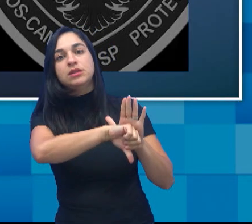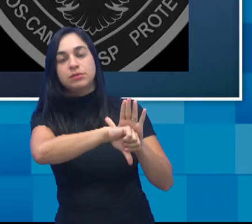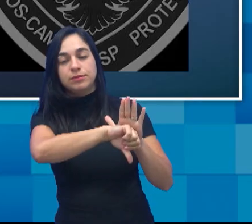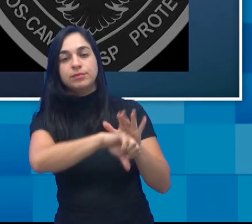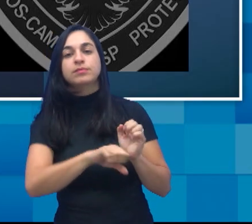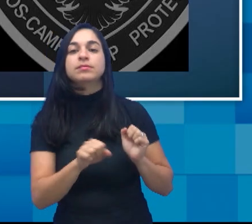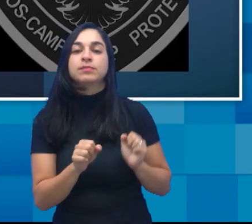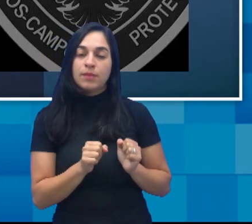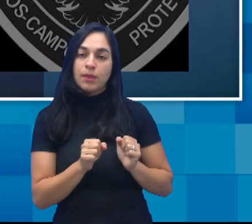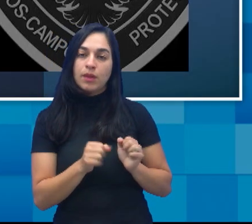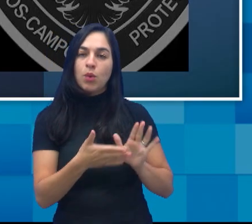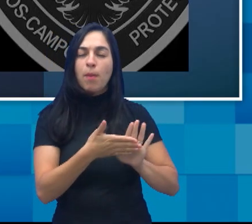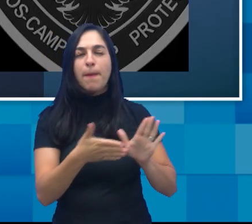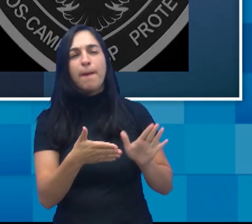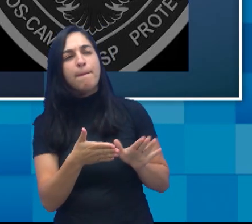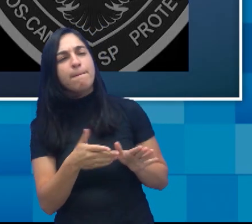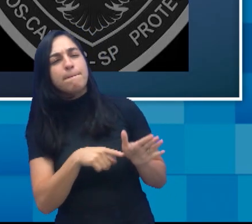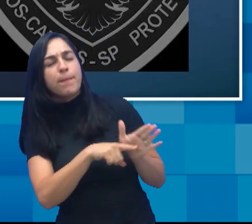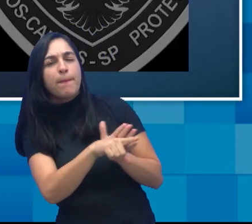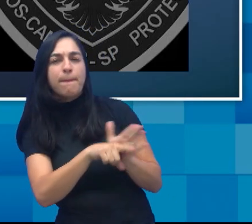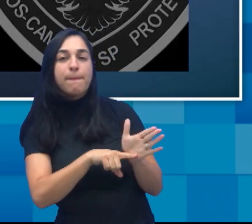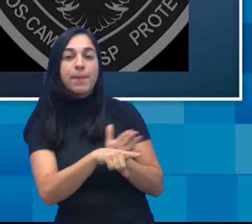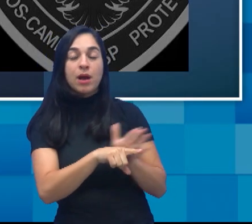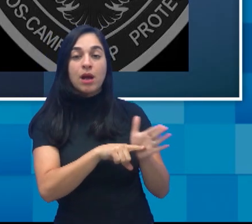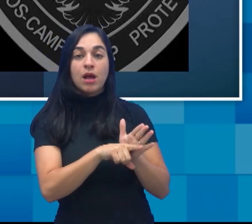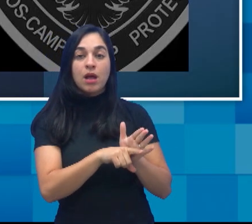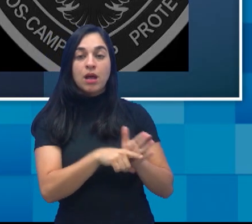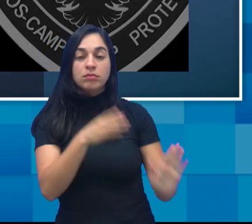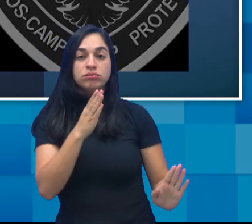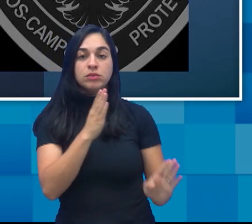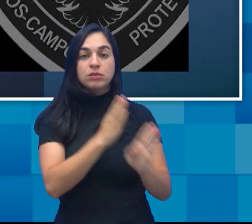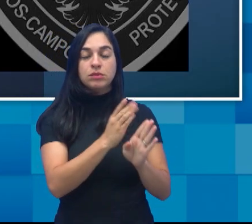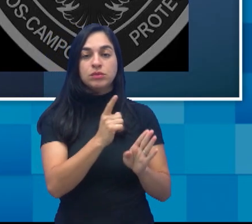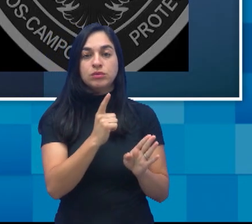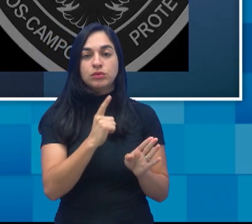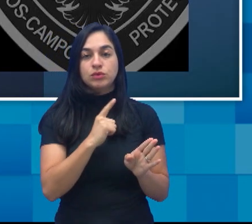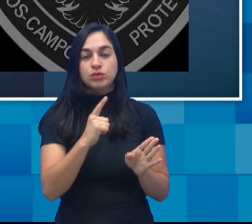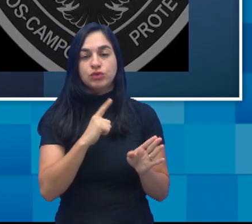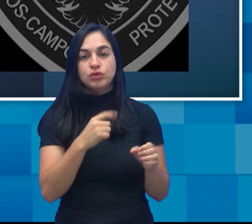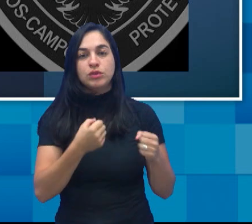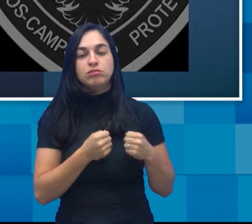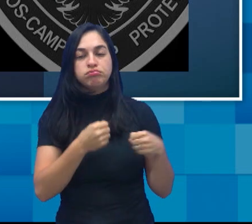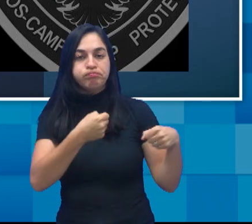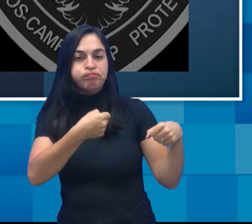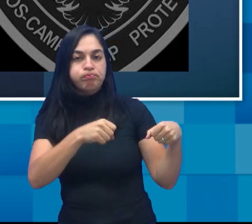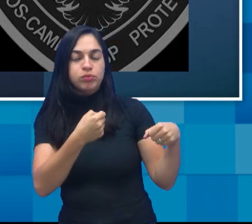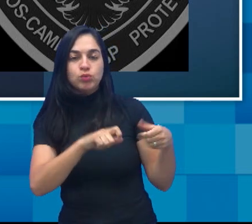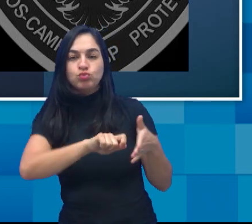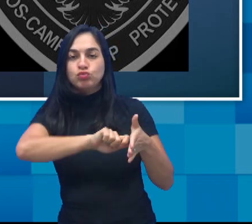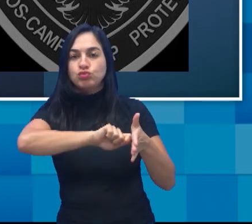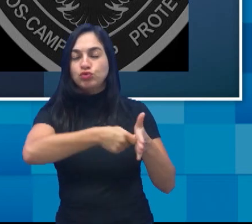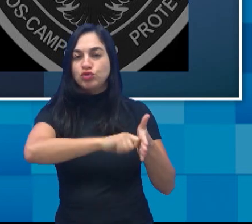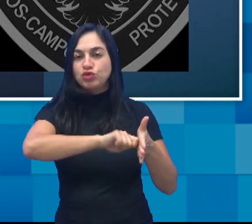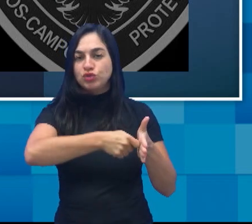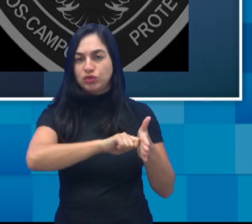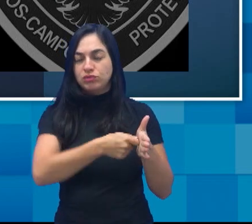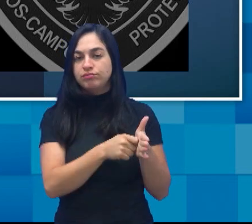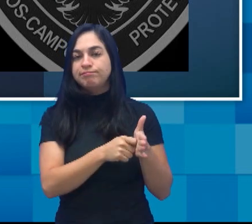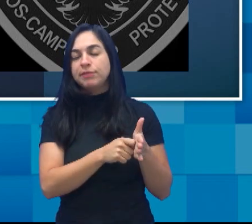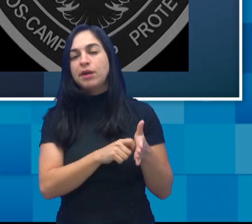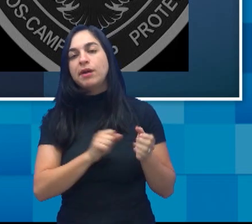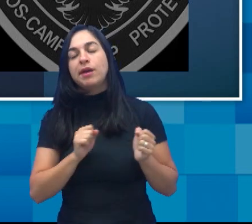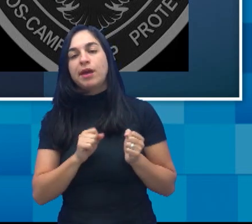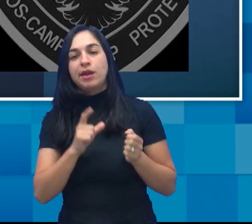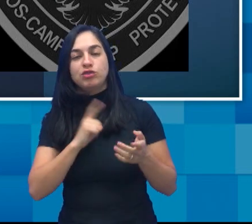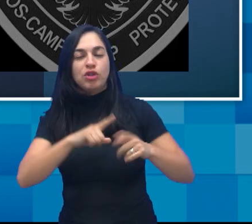Durante a abordagem, as equipes localizaram módulos de ignição, chave utilizada para a prática criminosa,